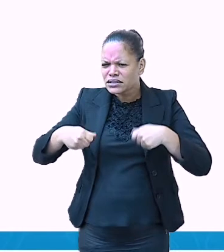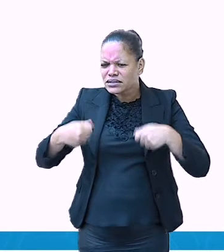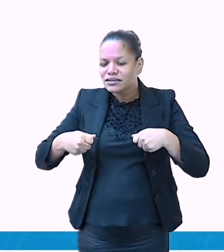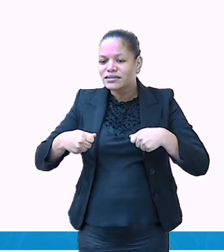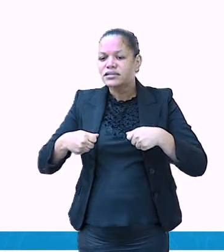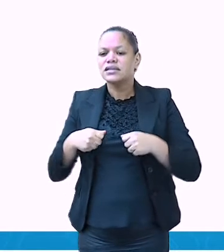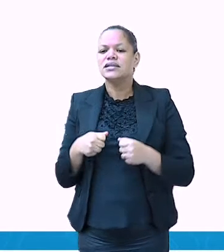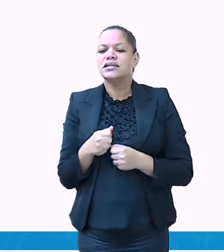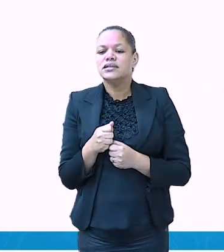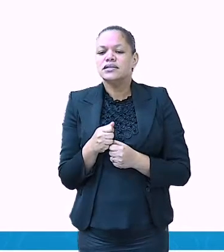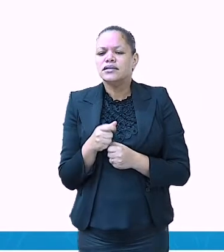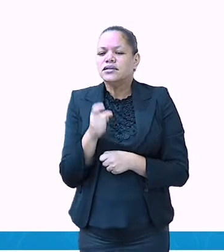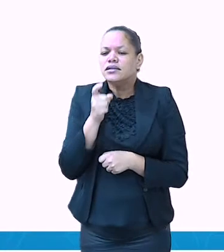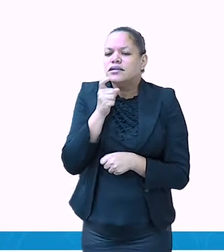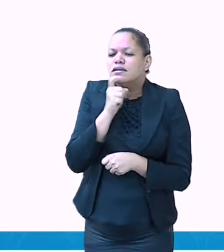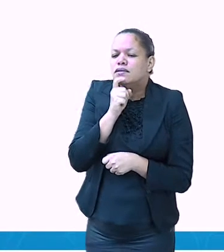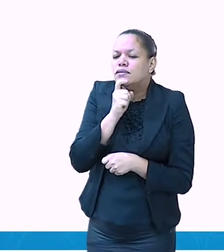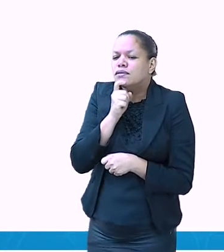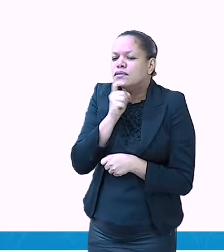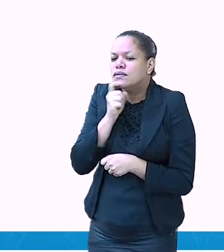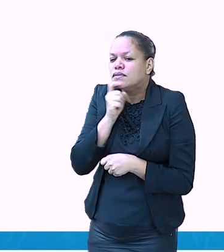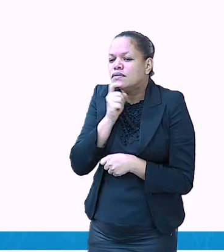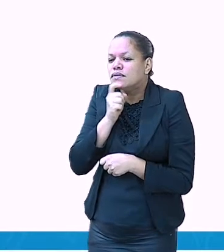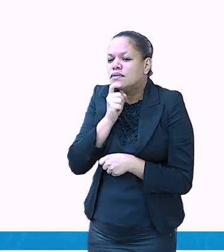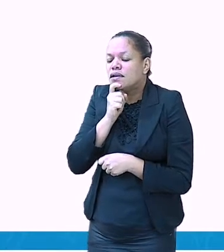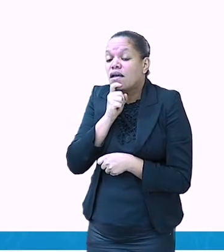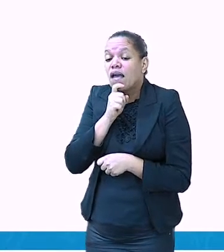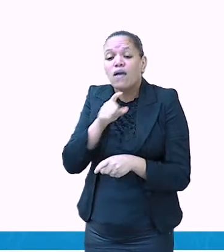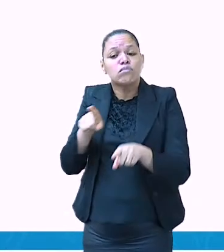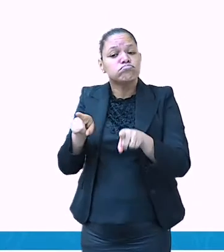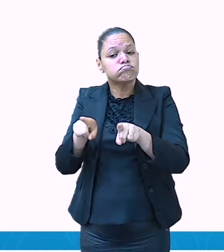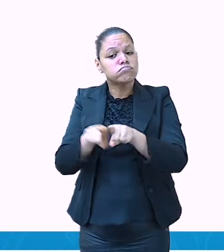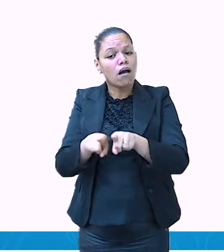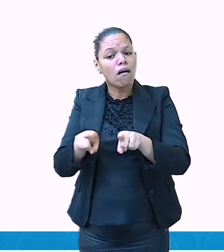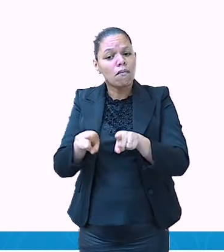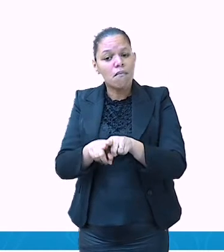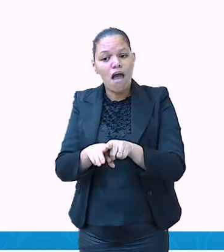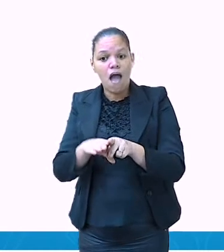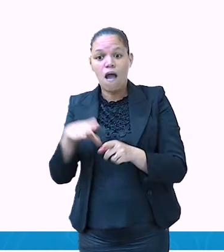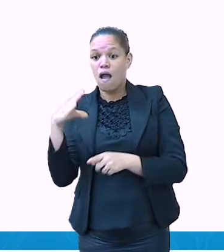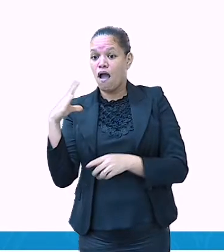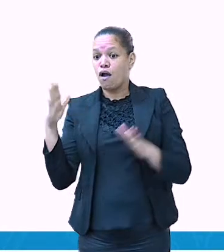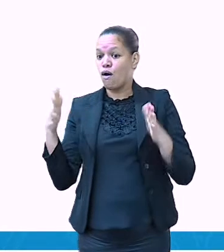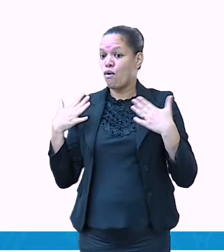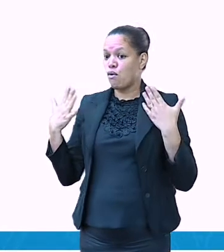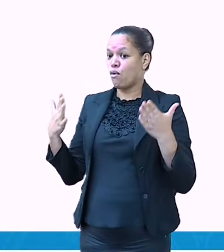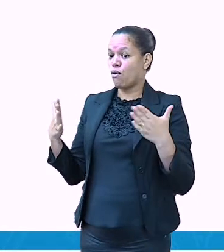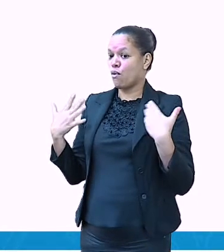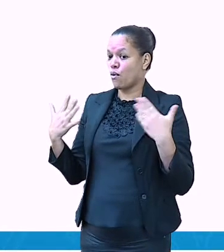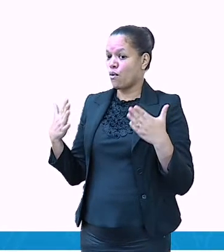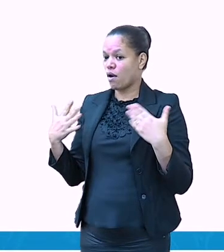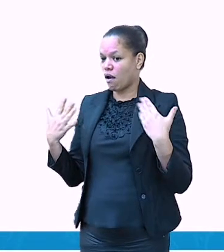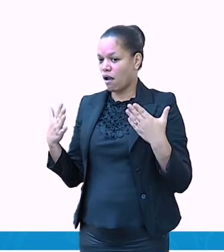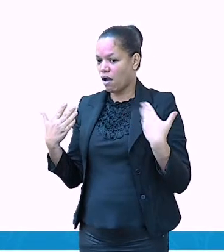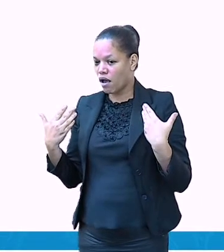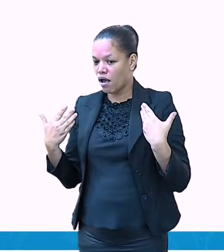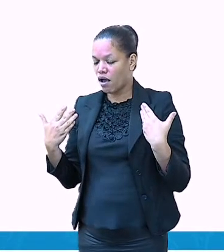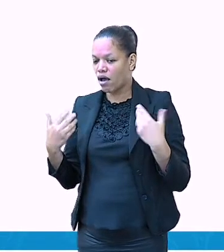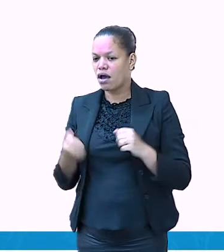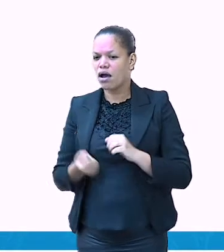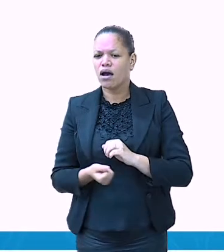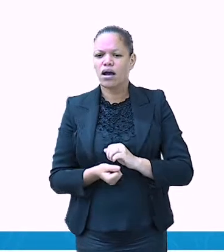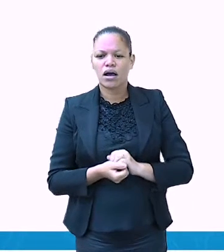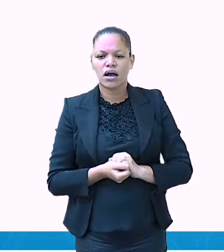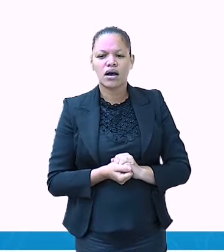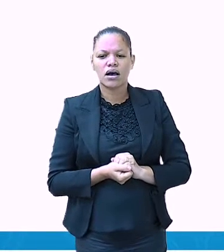frio, eles estão frios, e se o ambiente está quente, eles também estão quentes. Eles não conseguem manter aí o calor